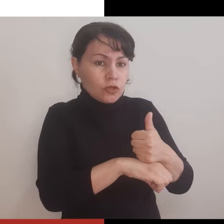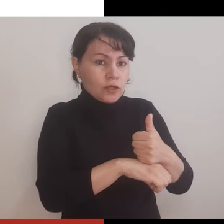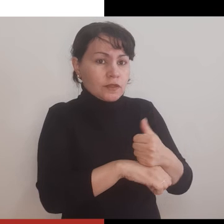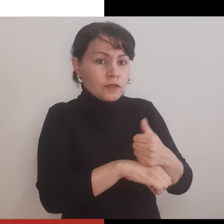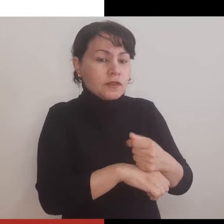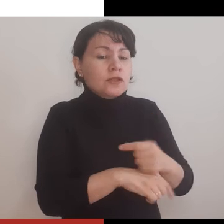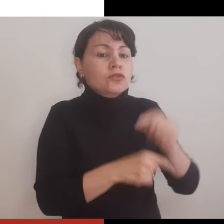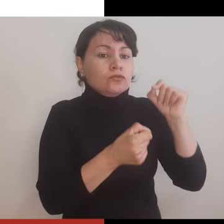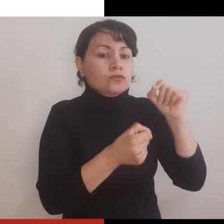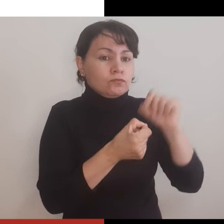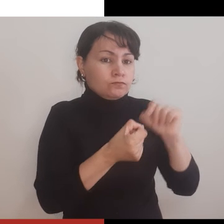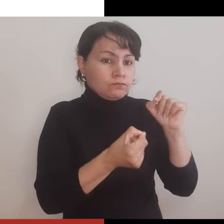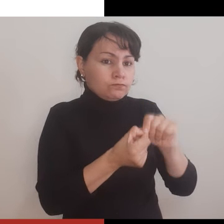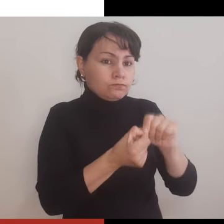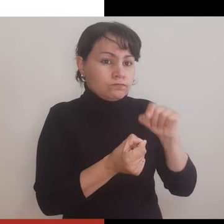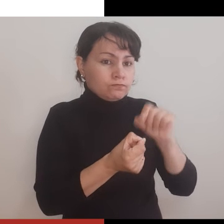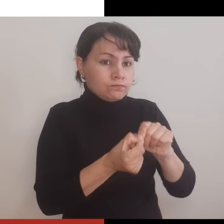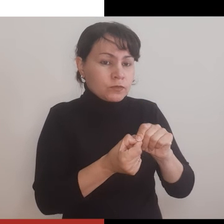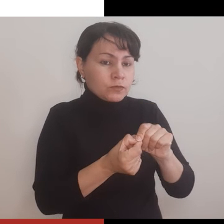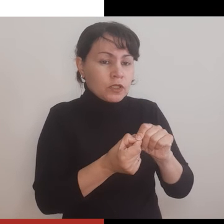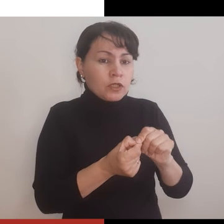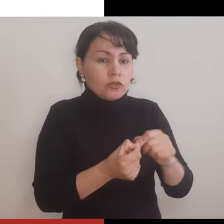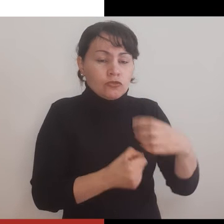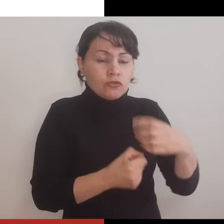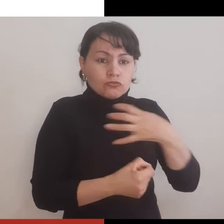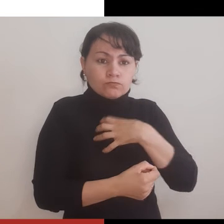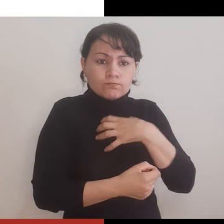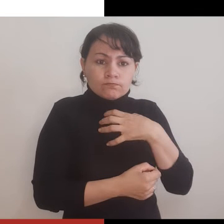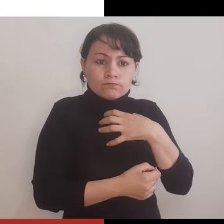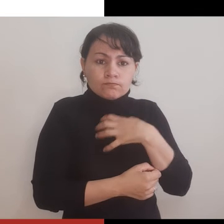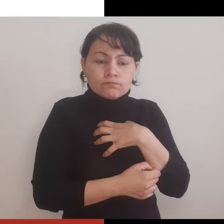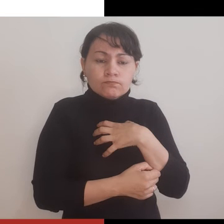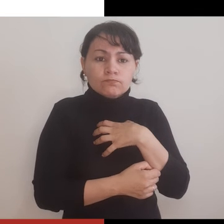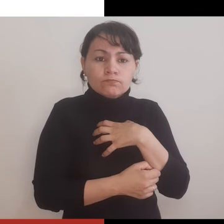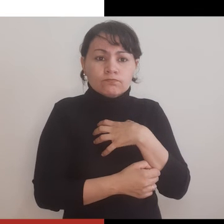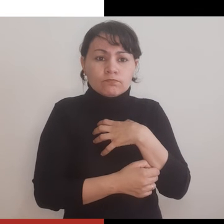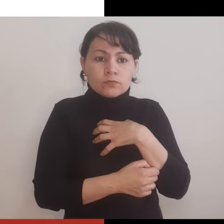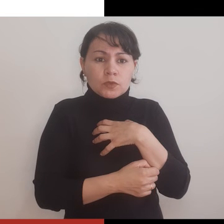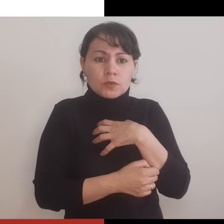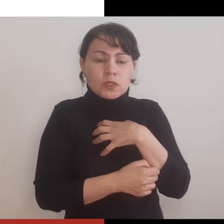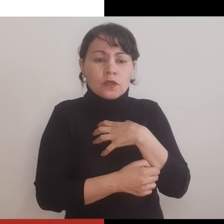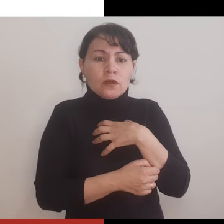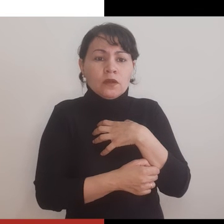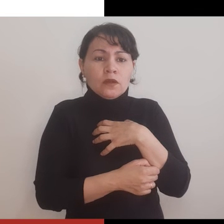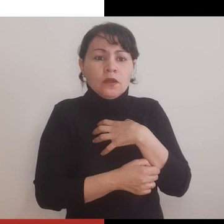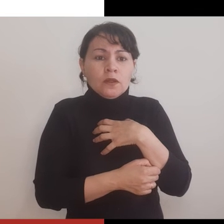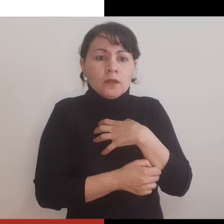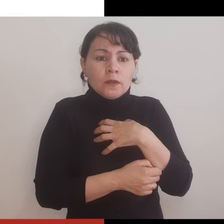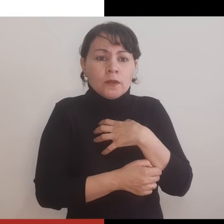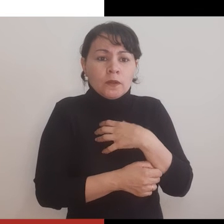feito de uma forma